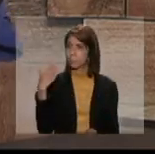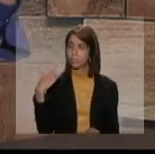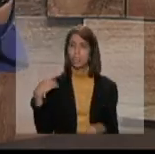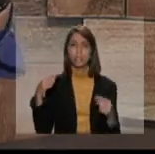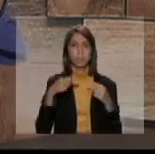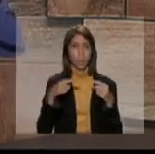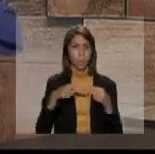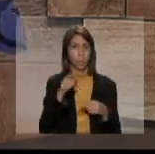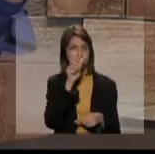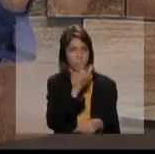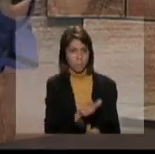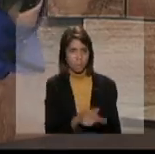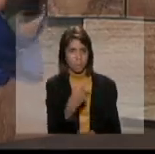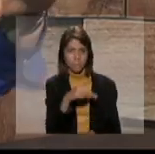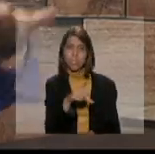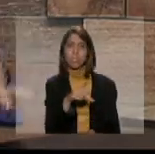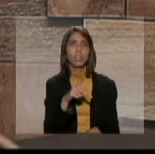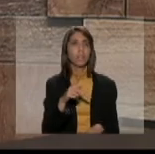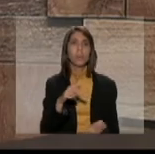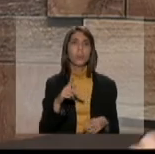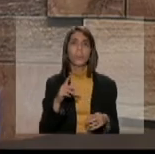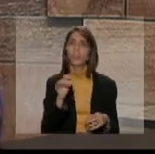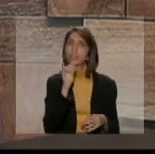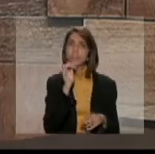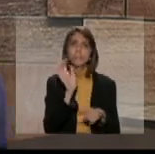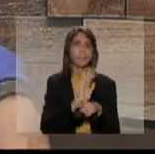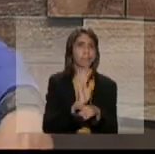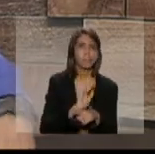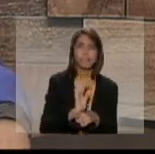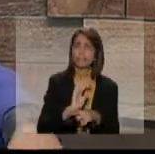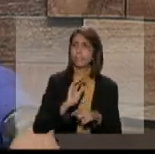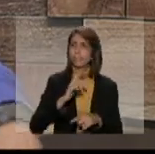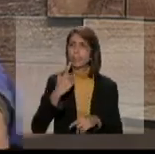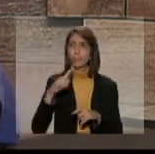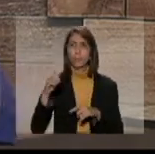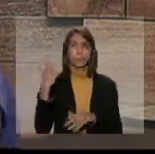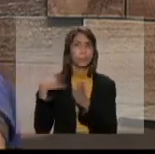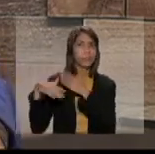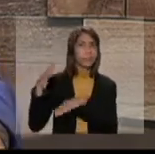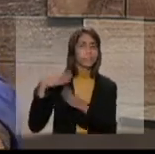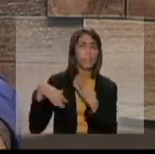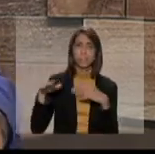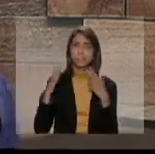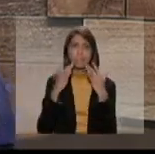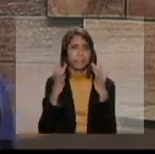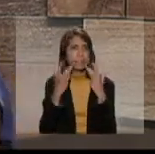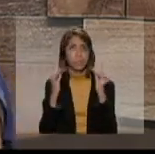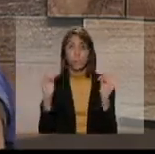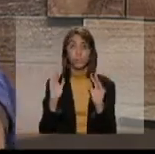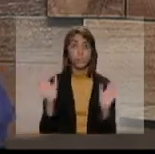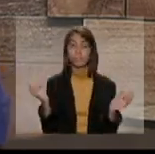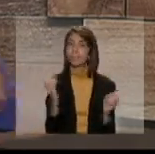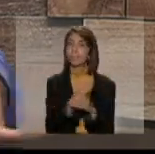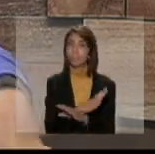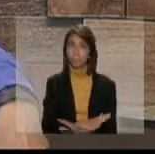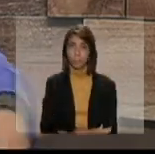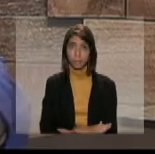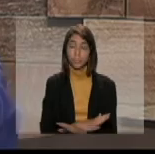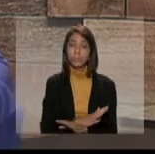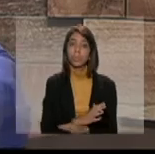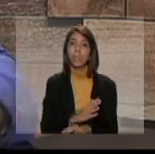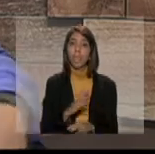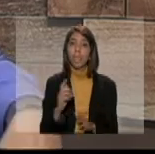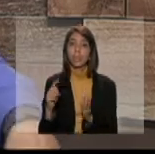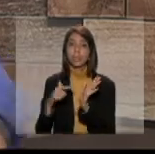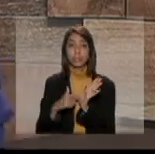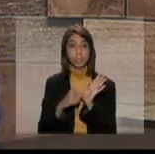dessa época que parecem com o personagem que você vai fazer saber de cinema de todas as épocas de teatro de tudo já